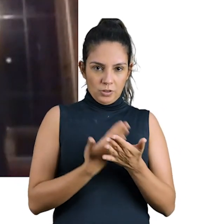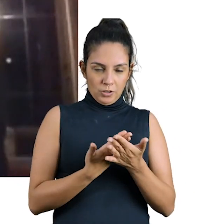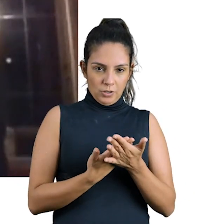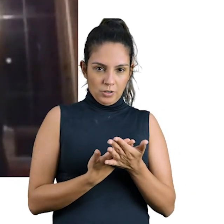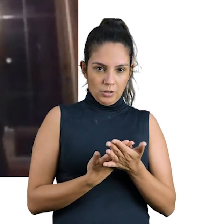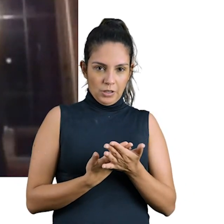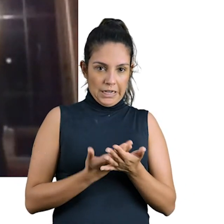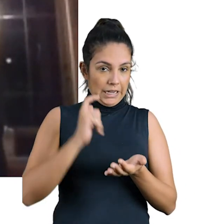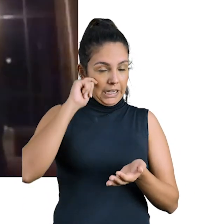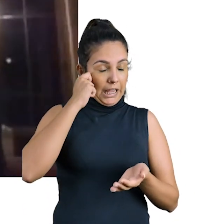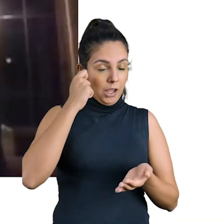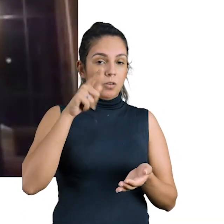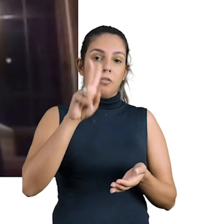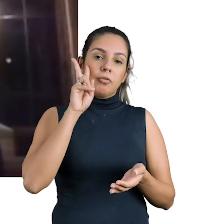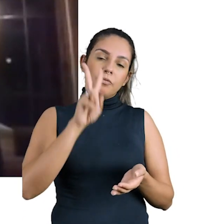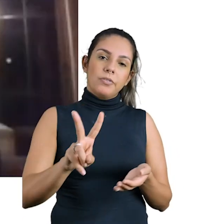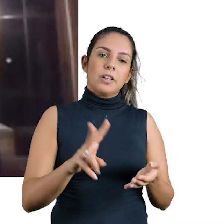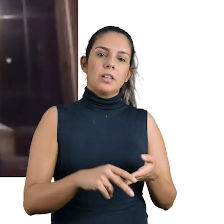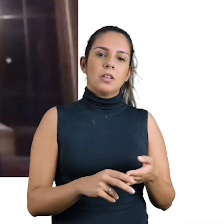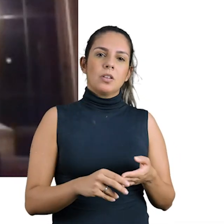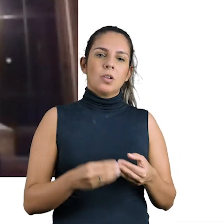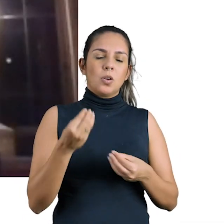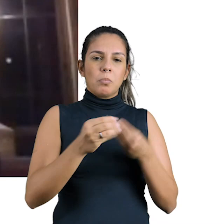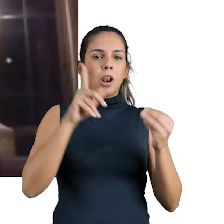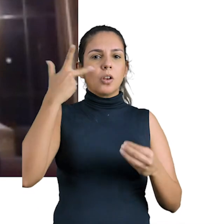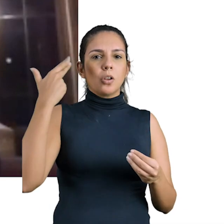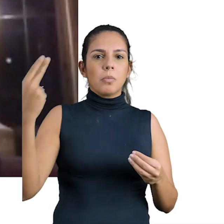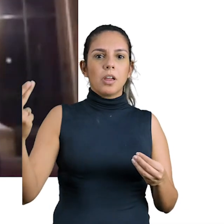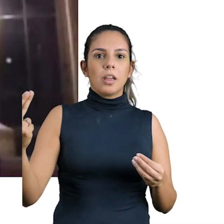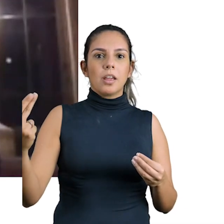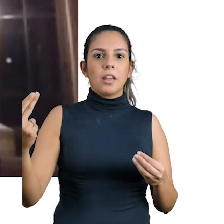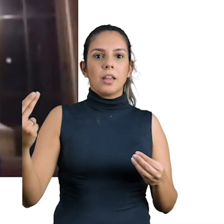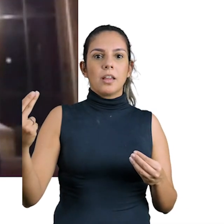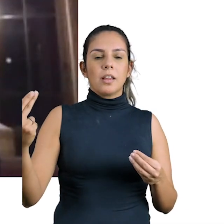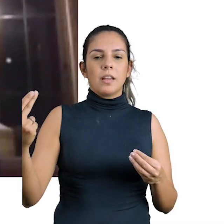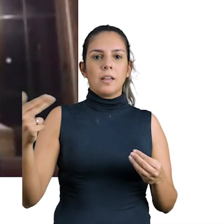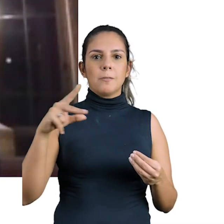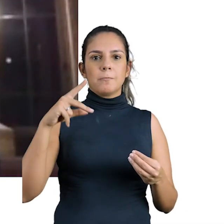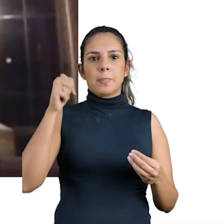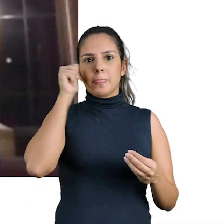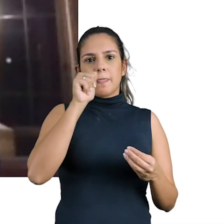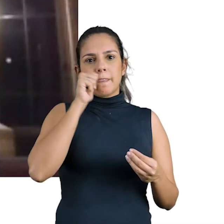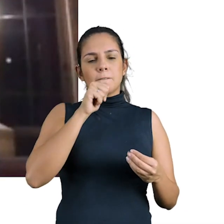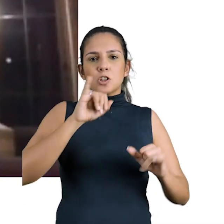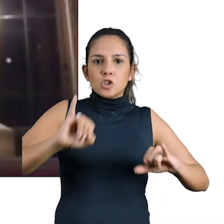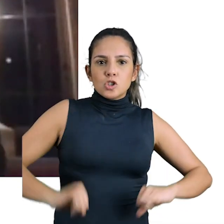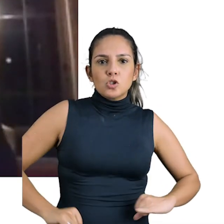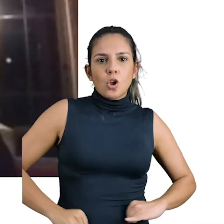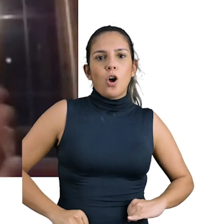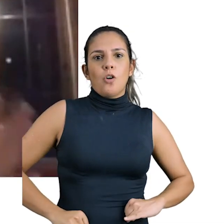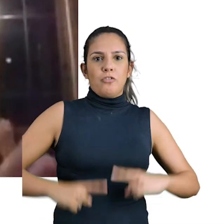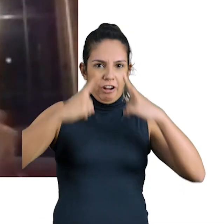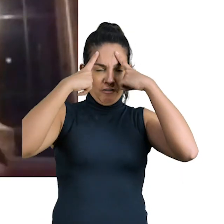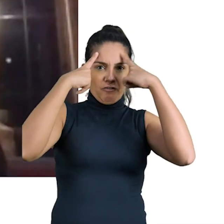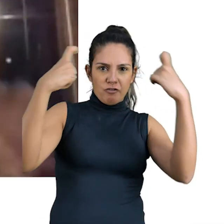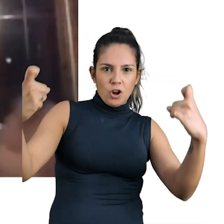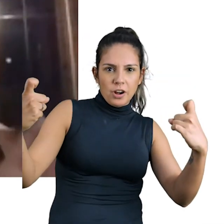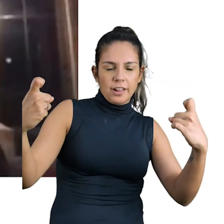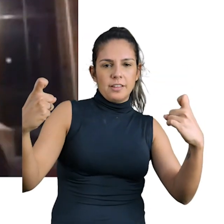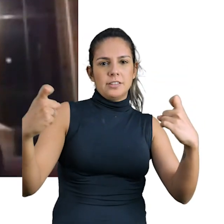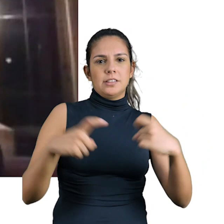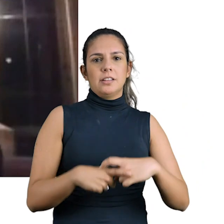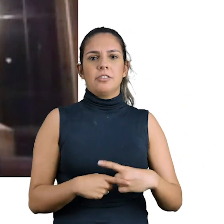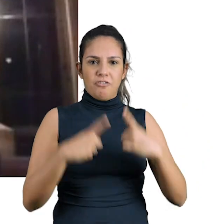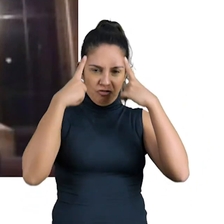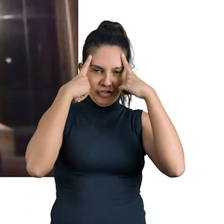esses personagens negros, você vê como era comum a violência doméstica, né? Porque são violências de várias